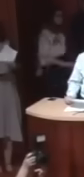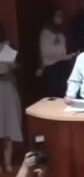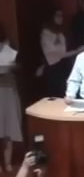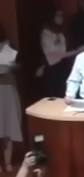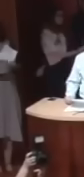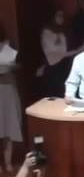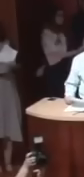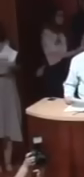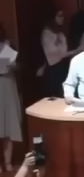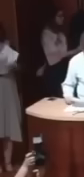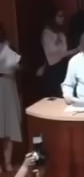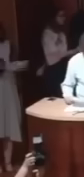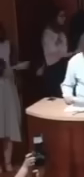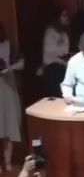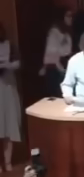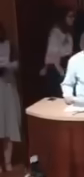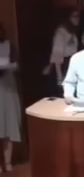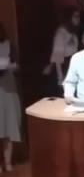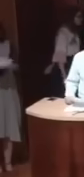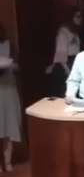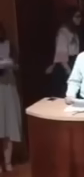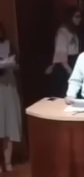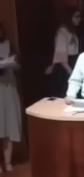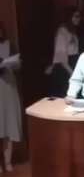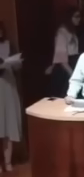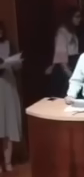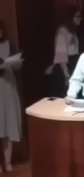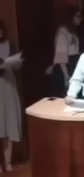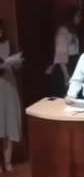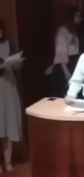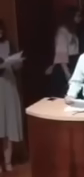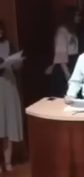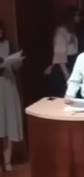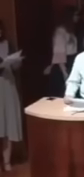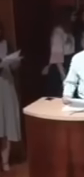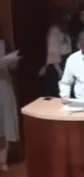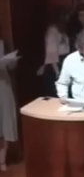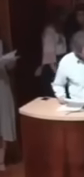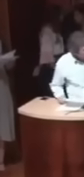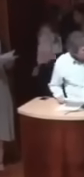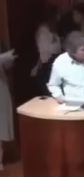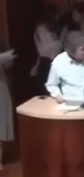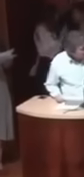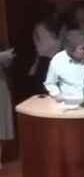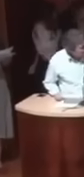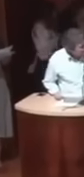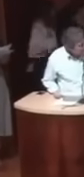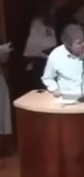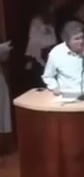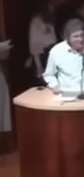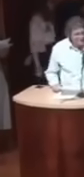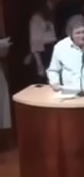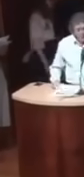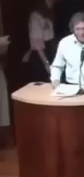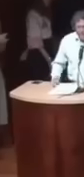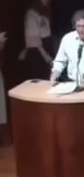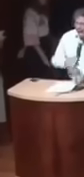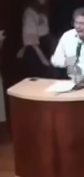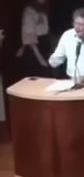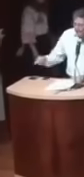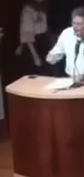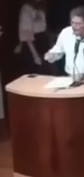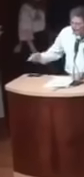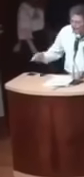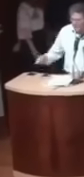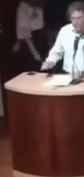tem sido drasticamente reduzidos nos últimos anos. Qual vai ser a estratégia para recuperar isso? Incluindo aí a questão da emenda constitucional 95, que é